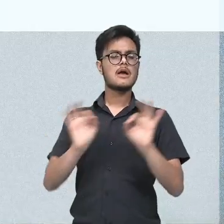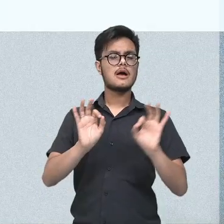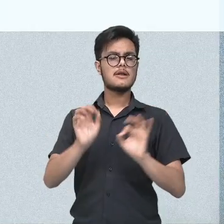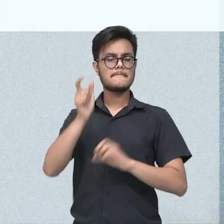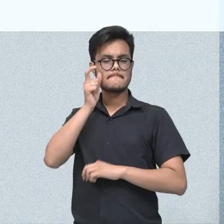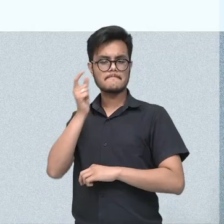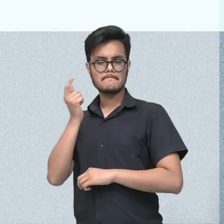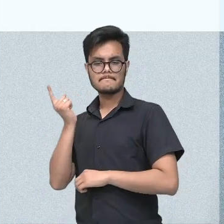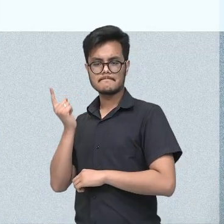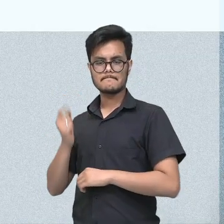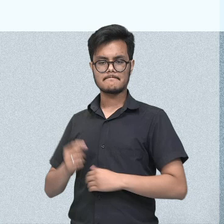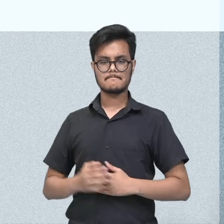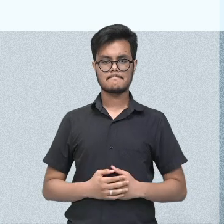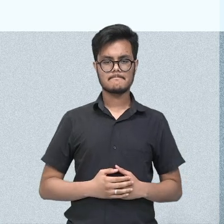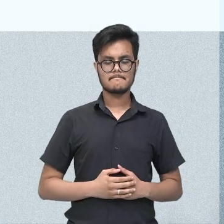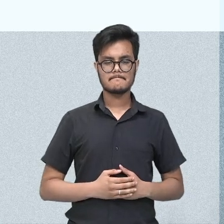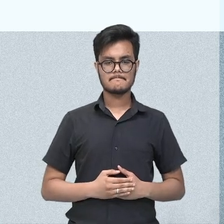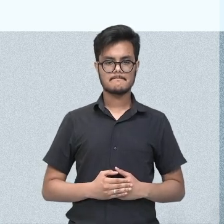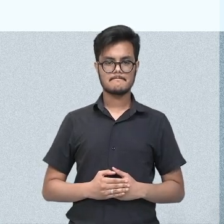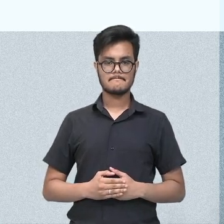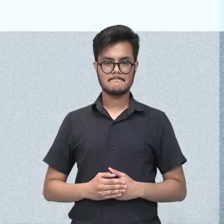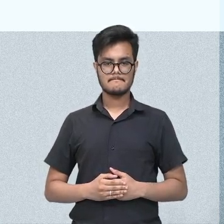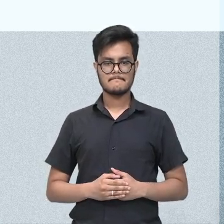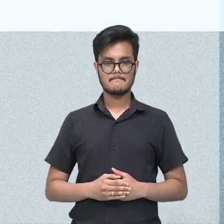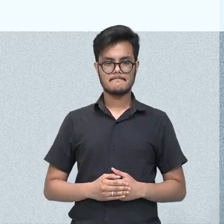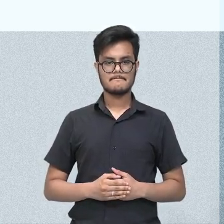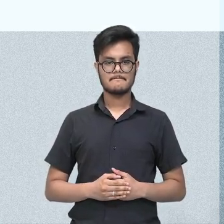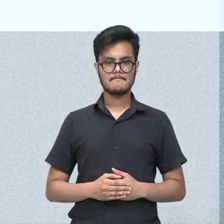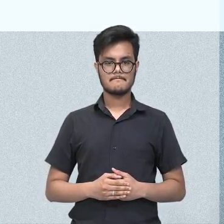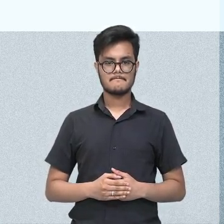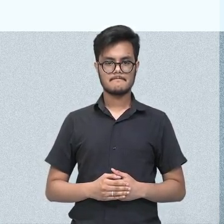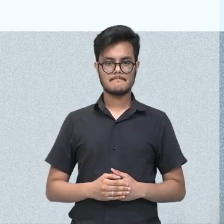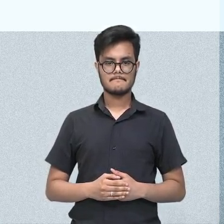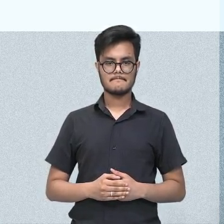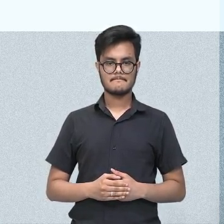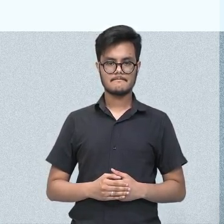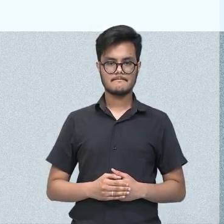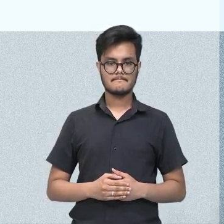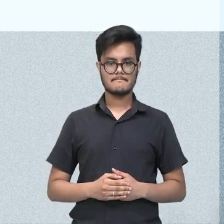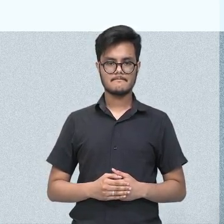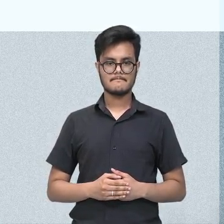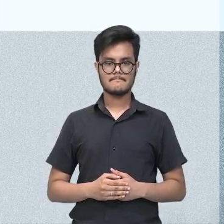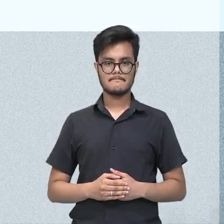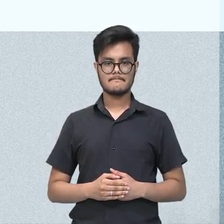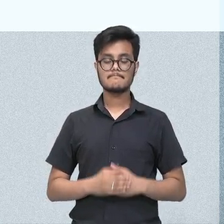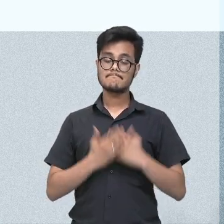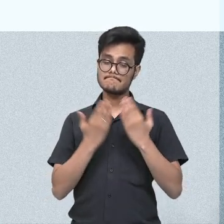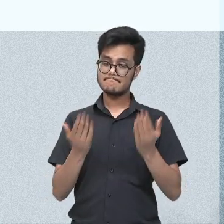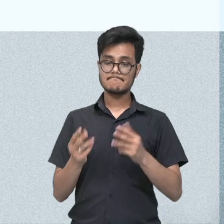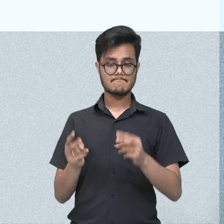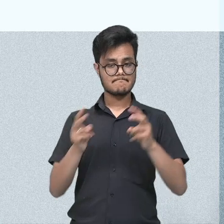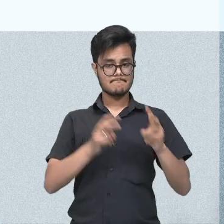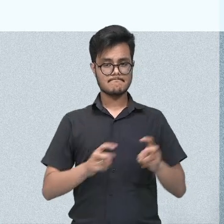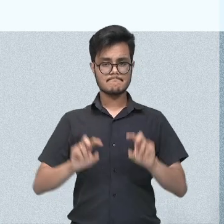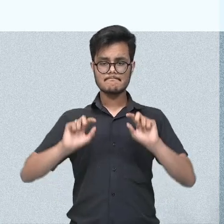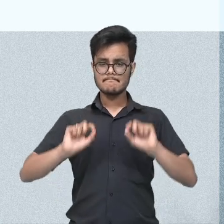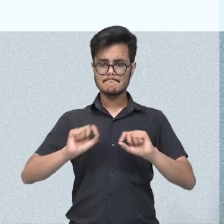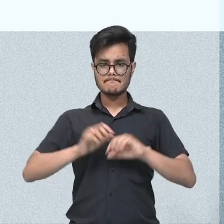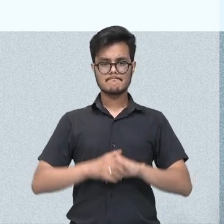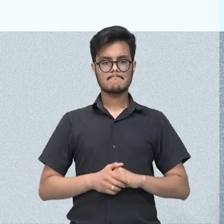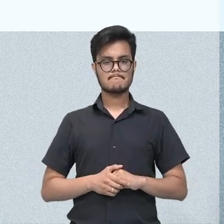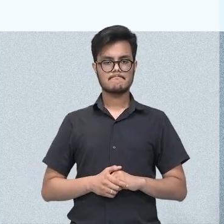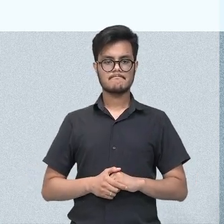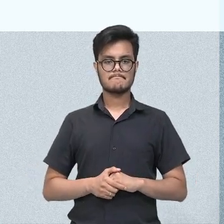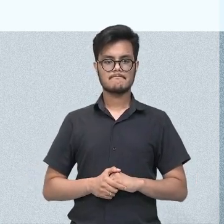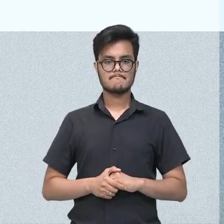animação. No processo de eletrização por indução, percebam o seguinte,